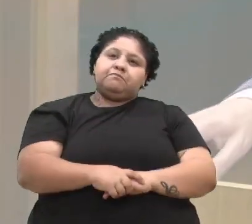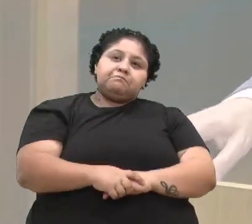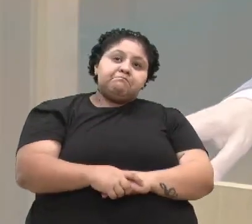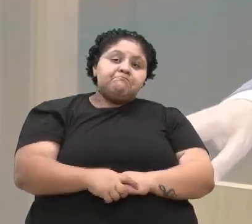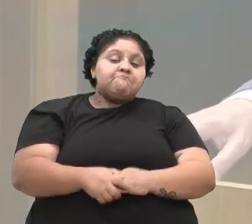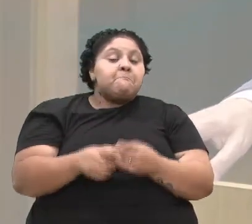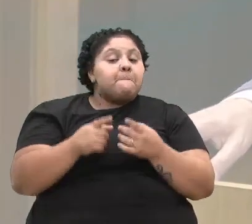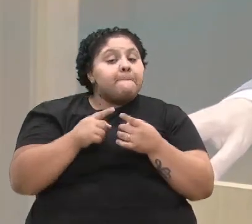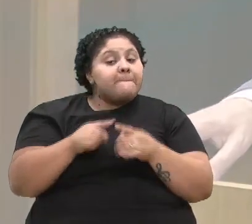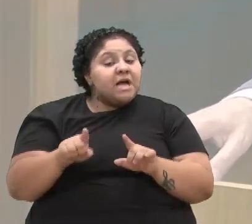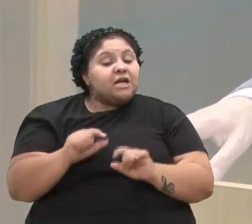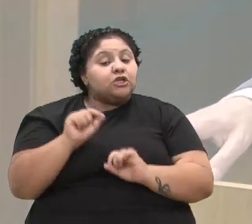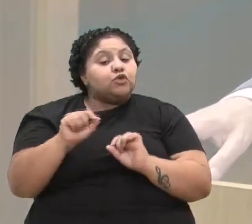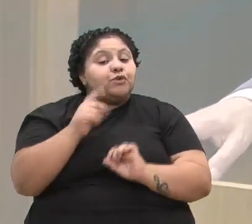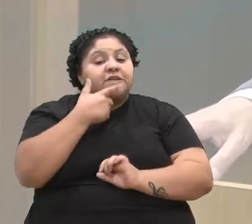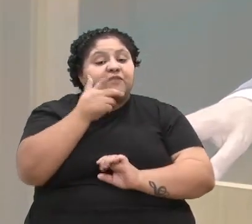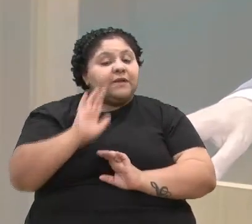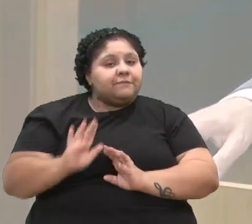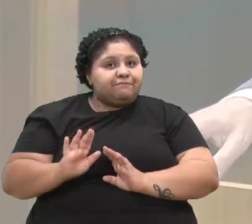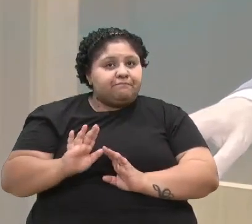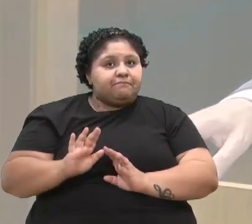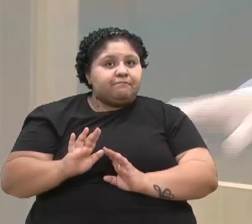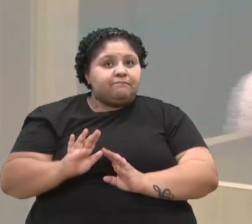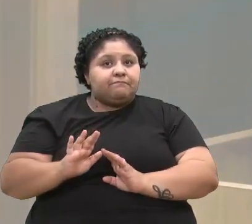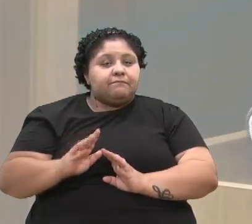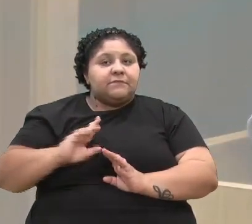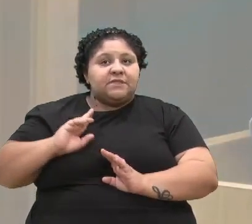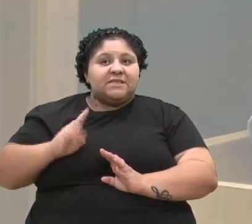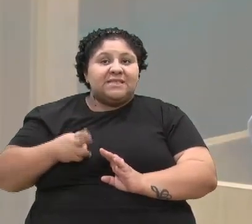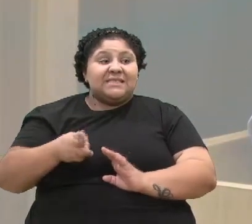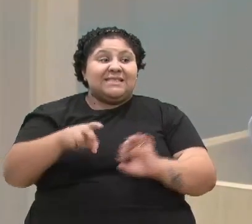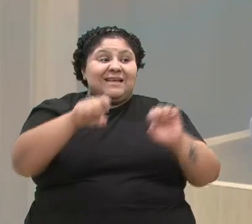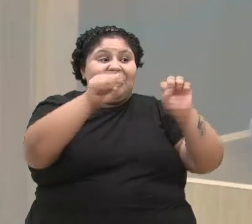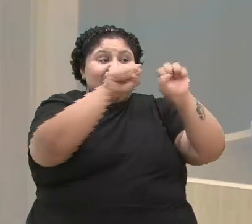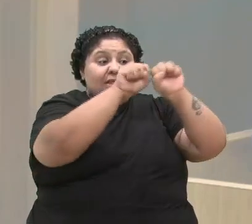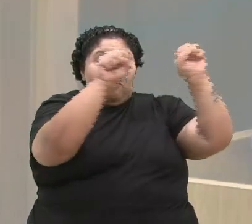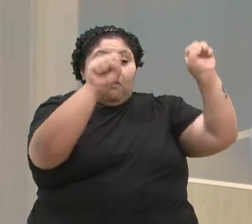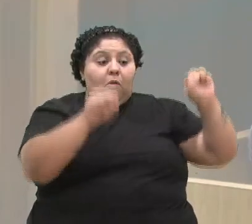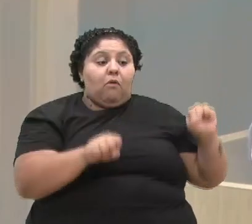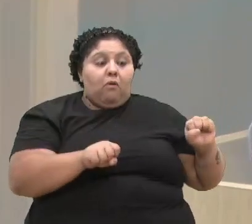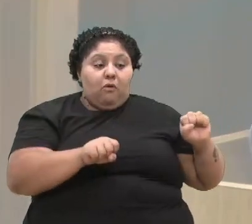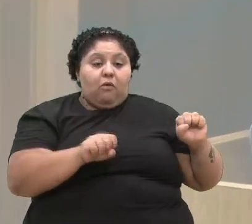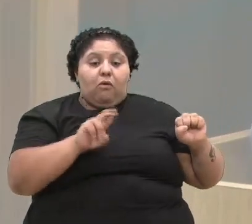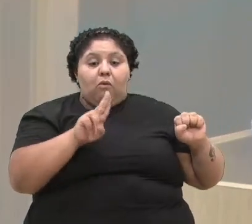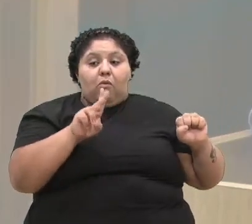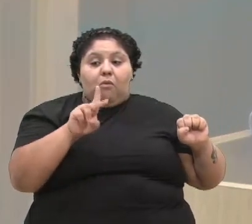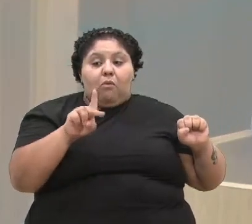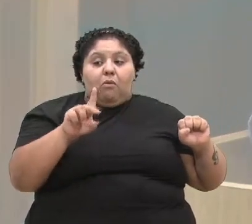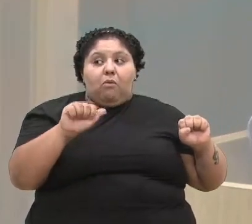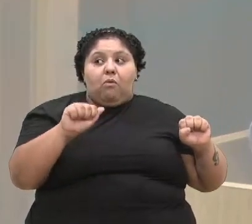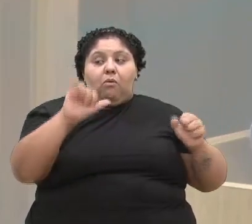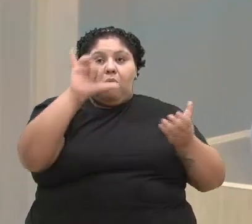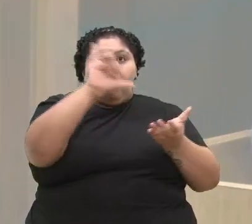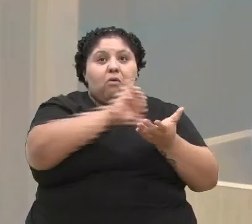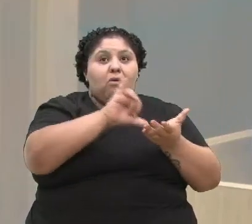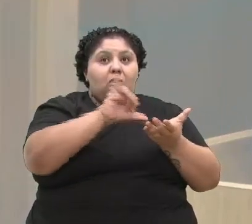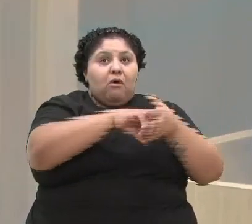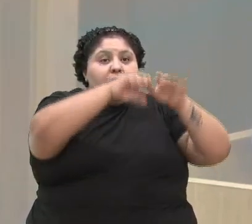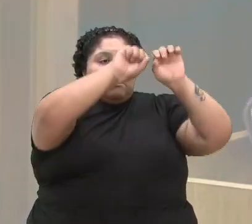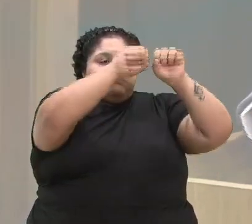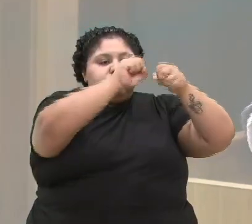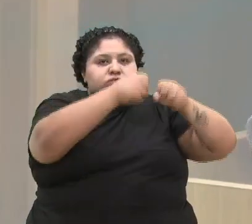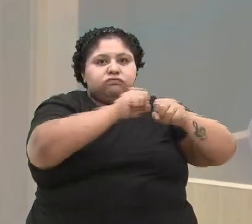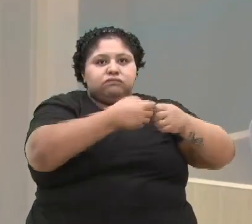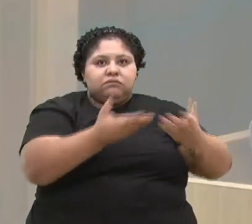Porém, o que eles alegaram? Que frequentemente o sistema da UPA Central está caindo